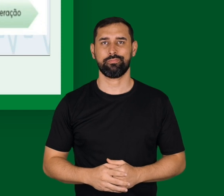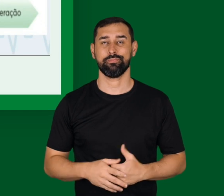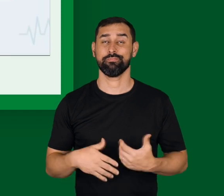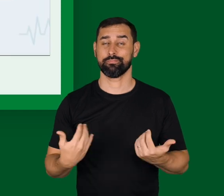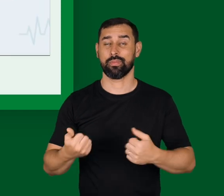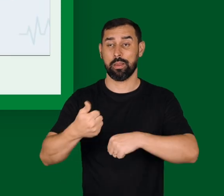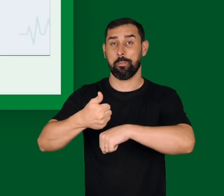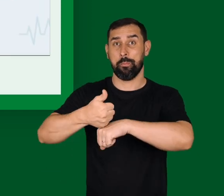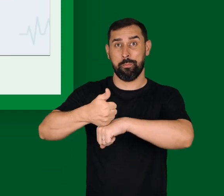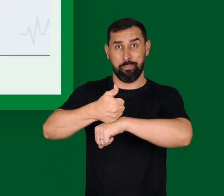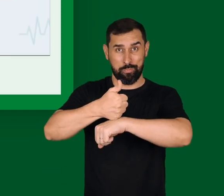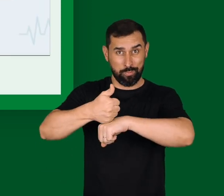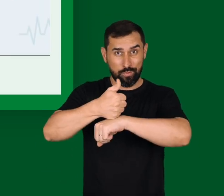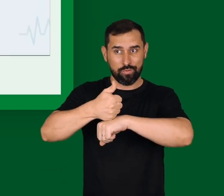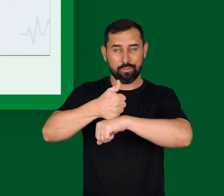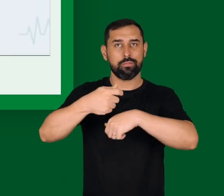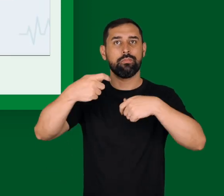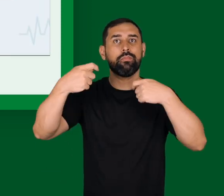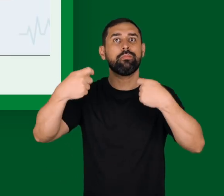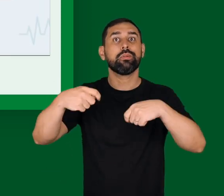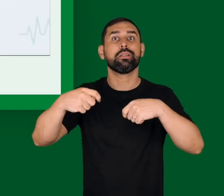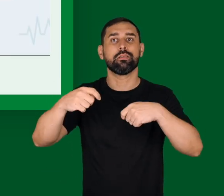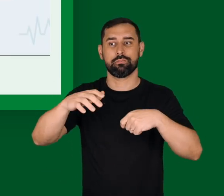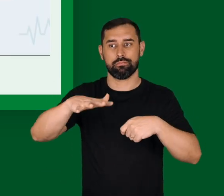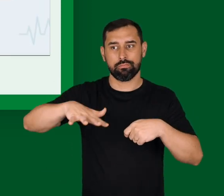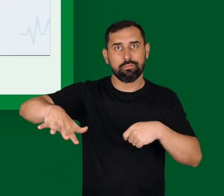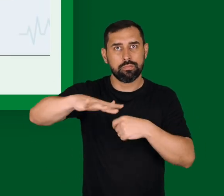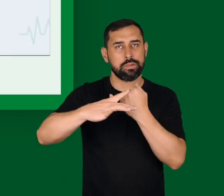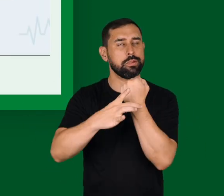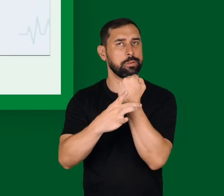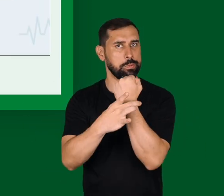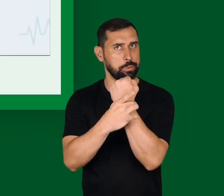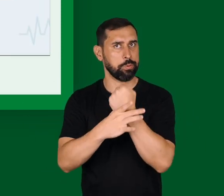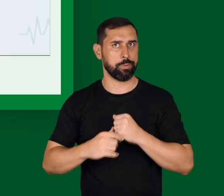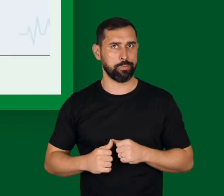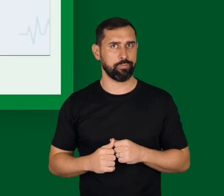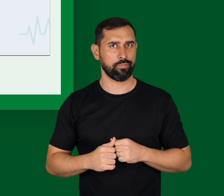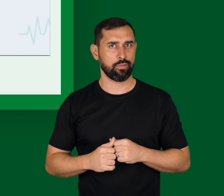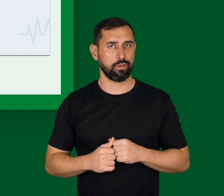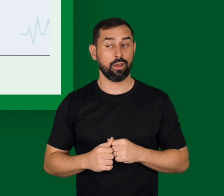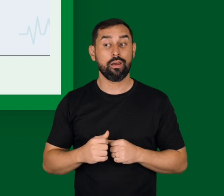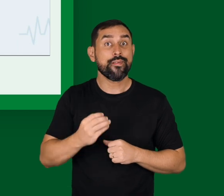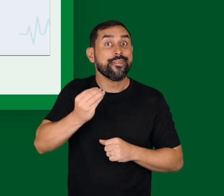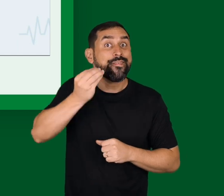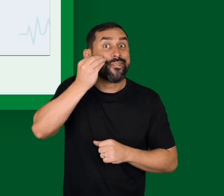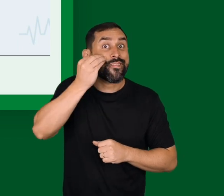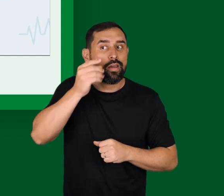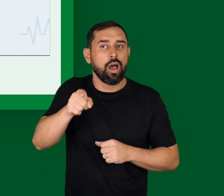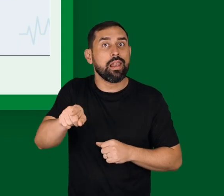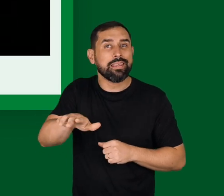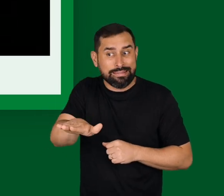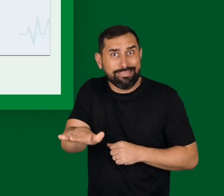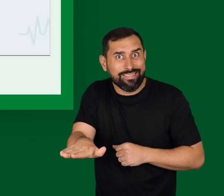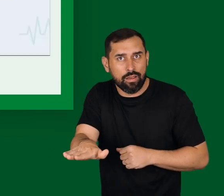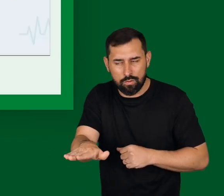tá? Então, sempre vai caber ao profissional garantir a segurança da cena.